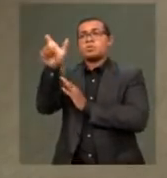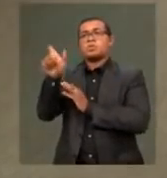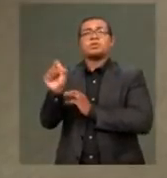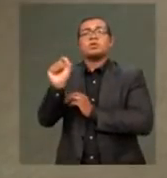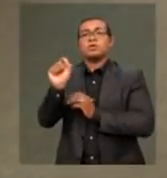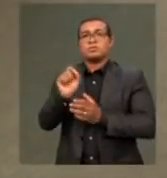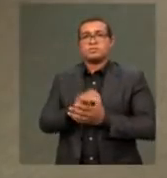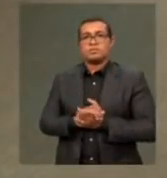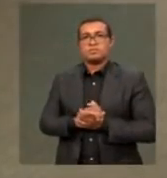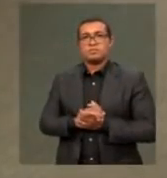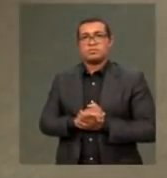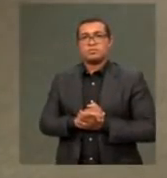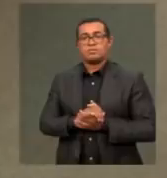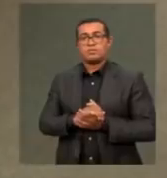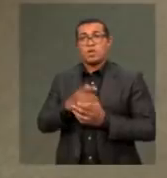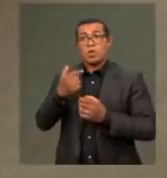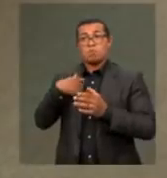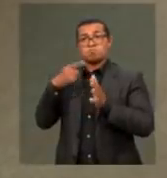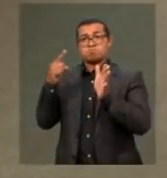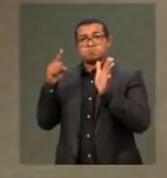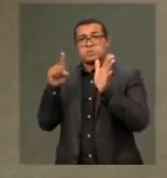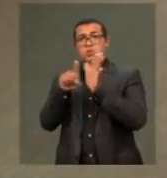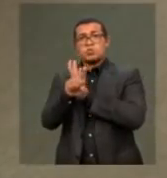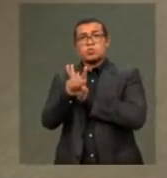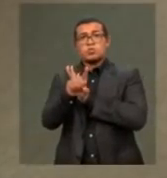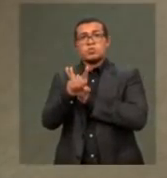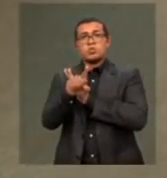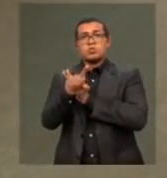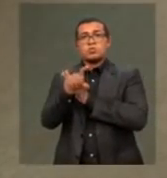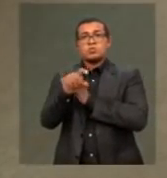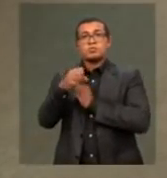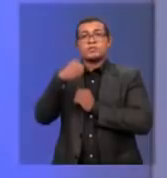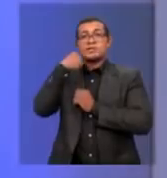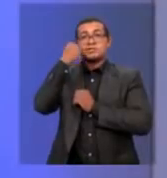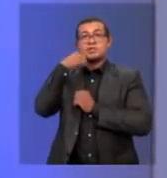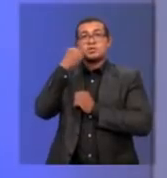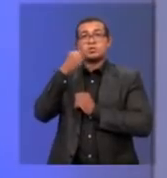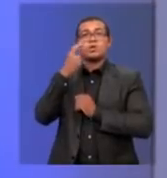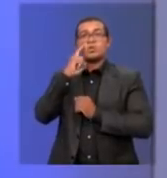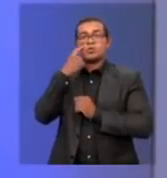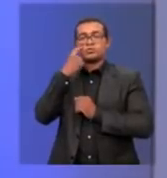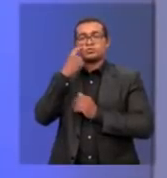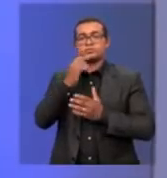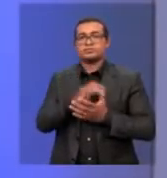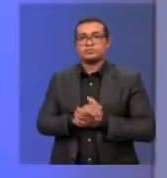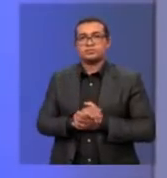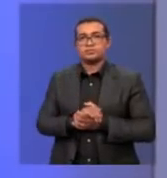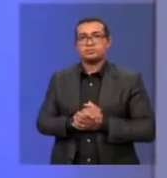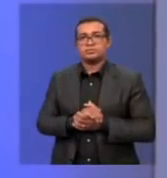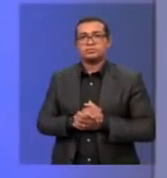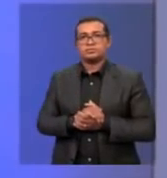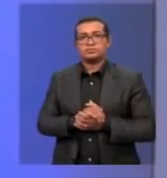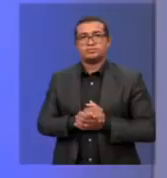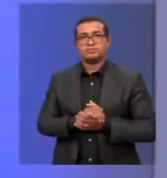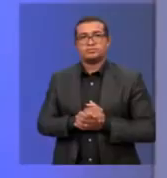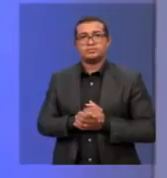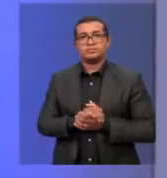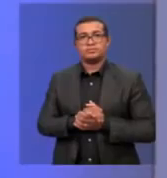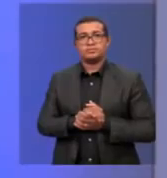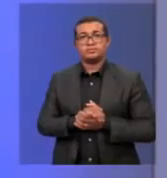pergunta a pergunta vai pra senador arroz ok por favor é